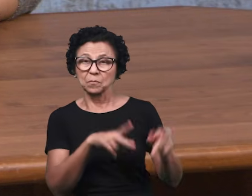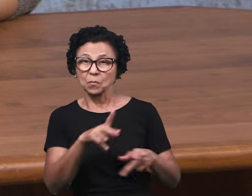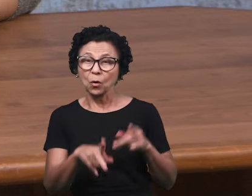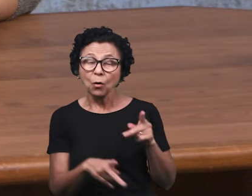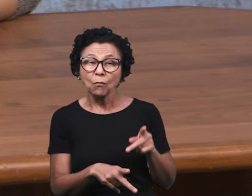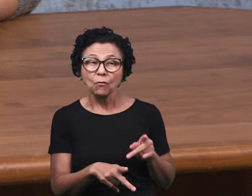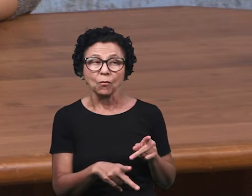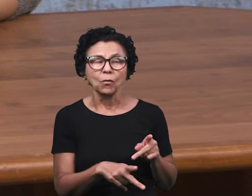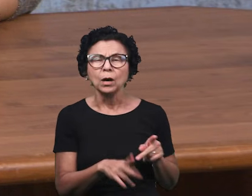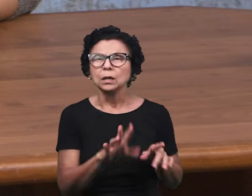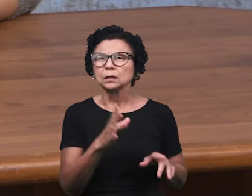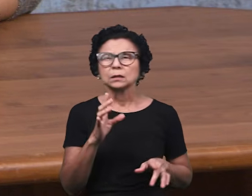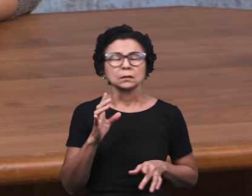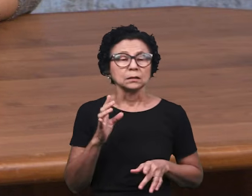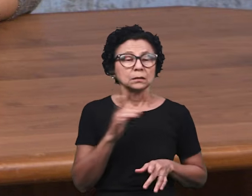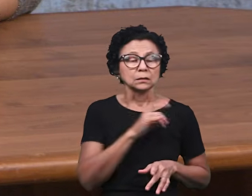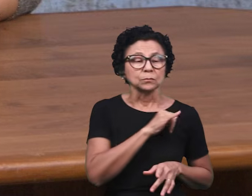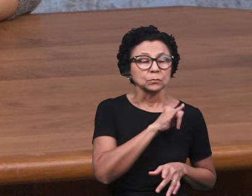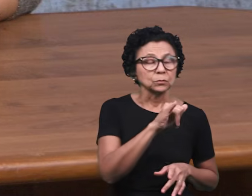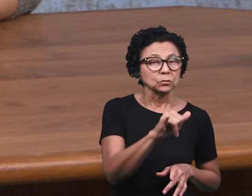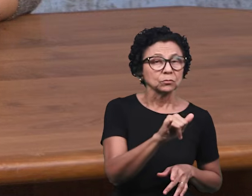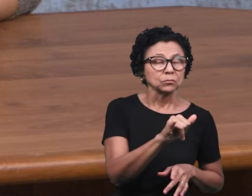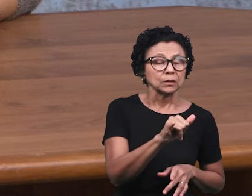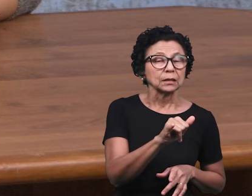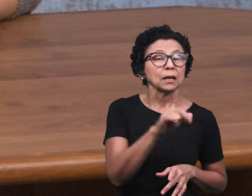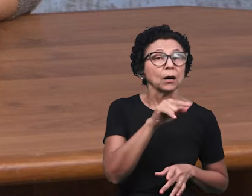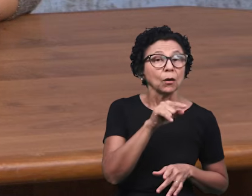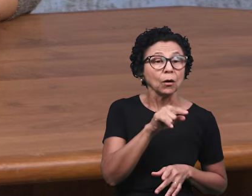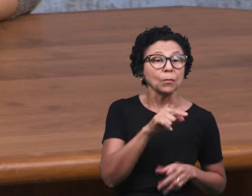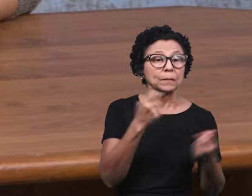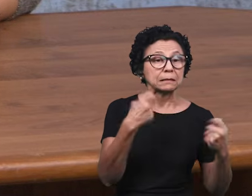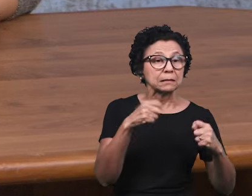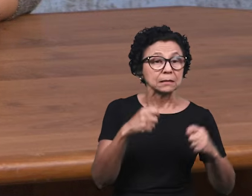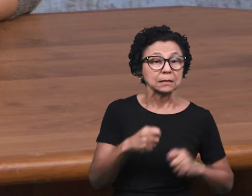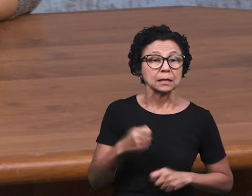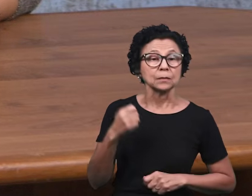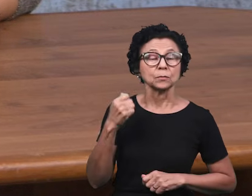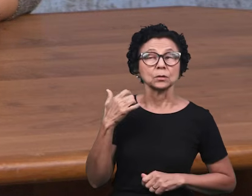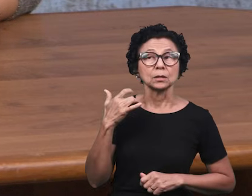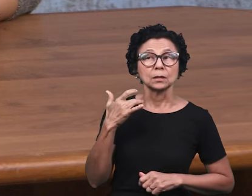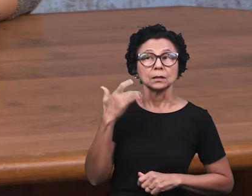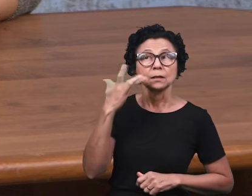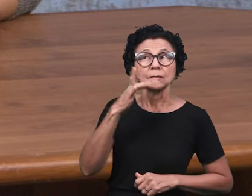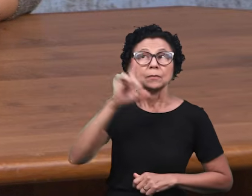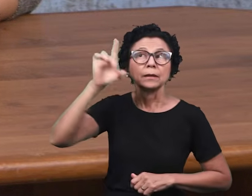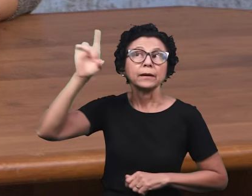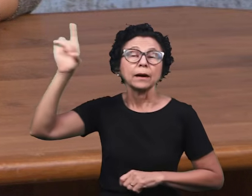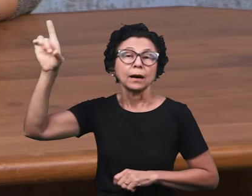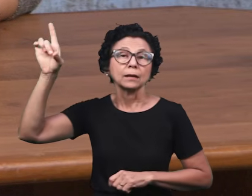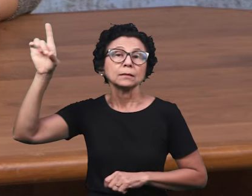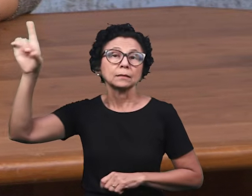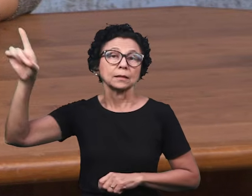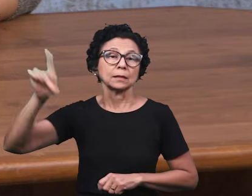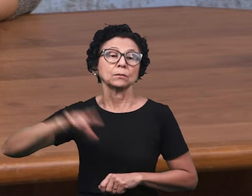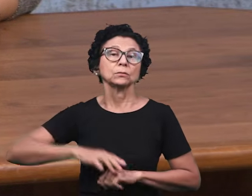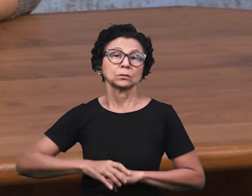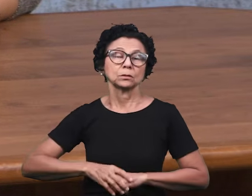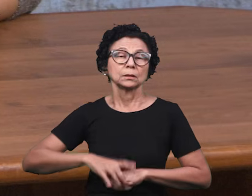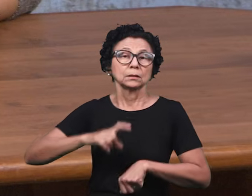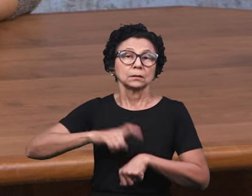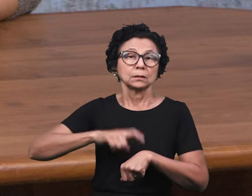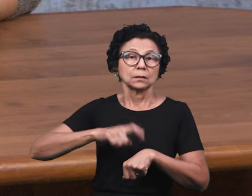temamos agora ao Senhor nosso Deus, que dá chuva a temporã e a tardia, a seu tempo, e